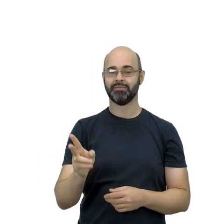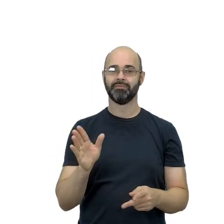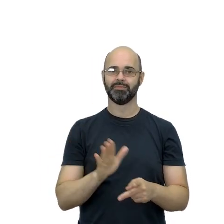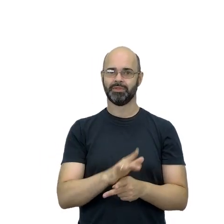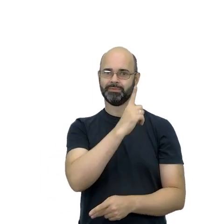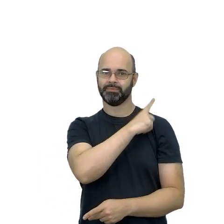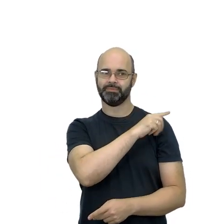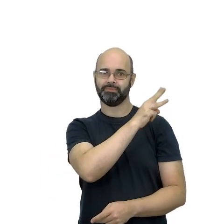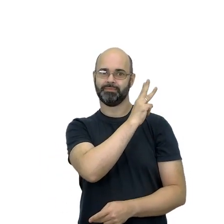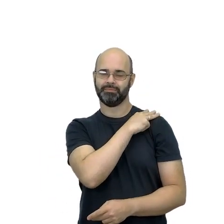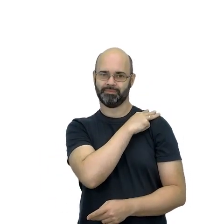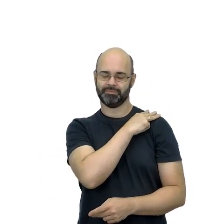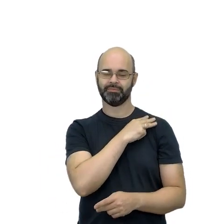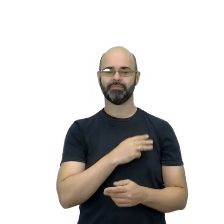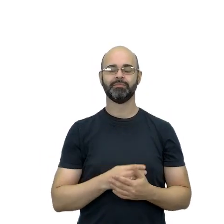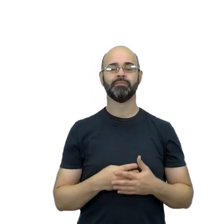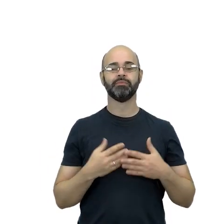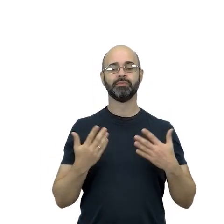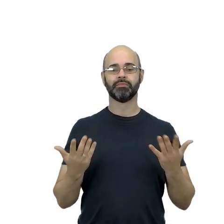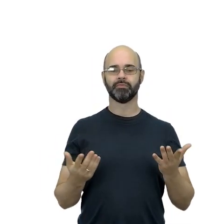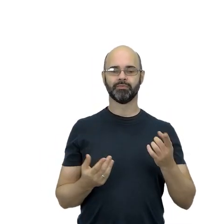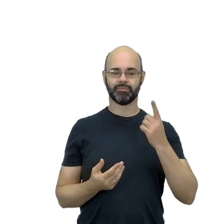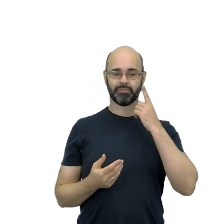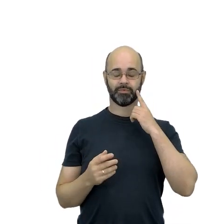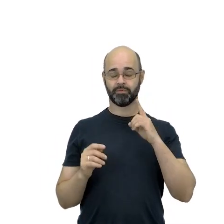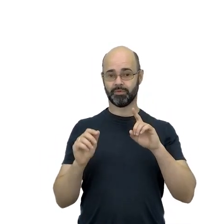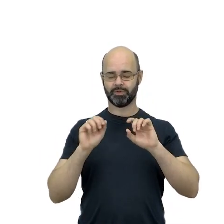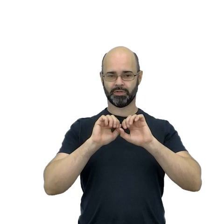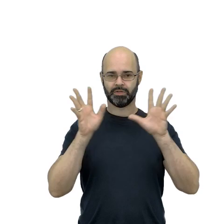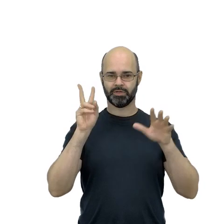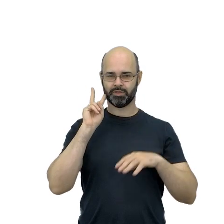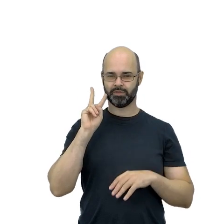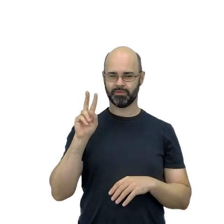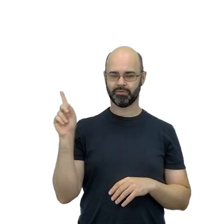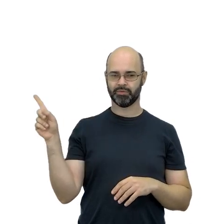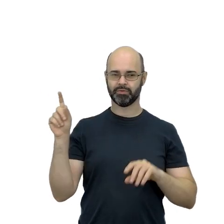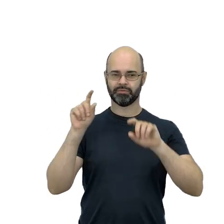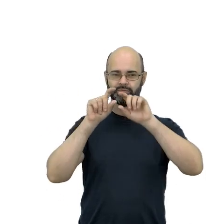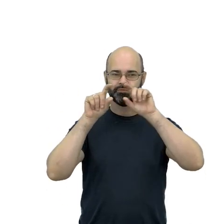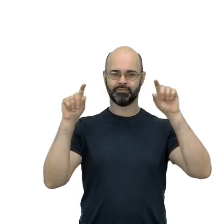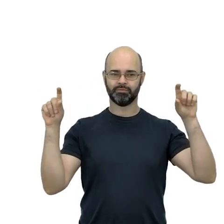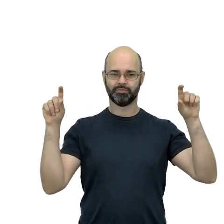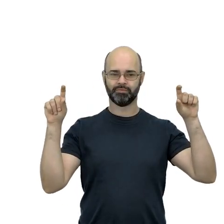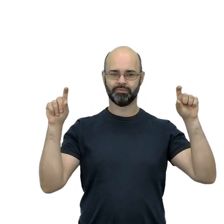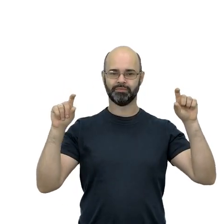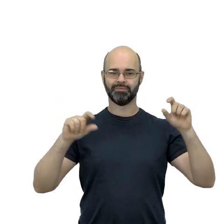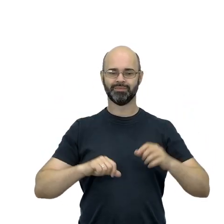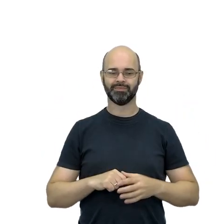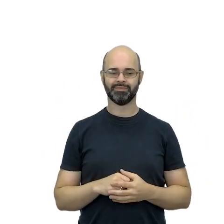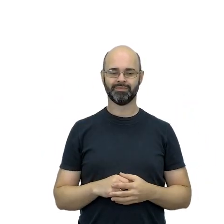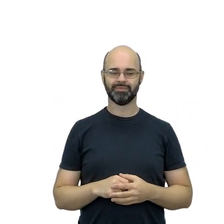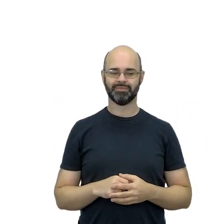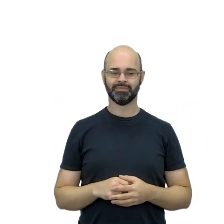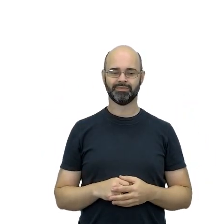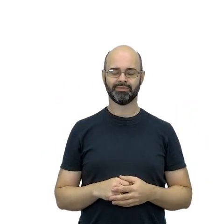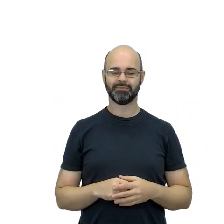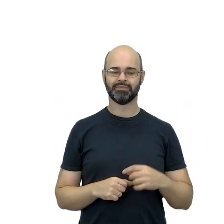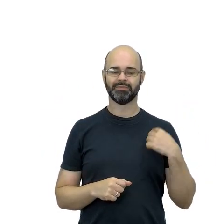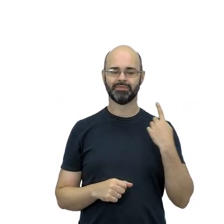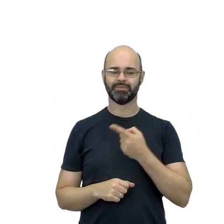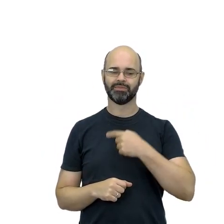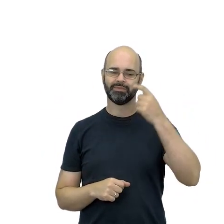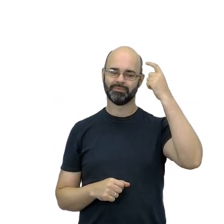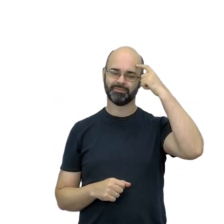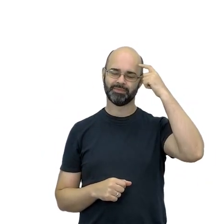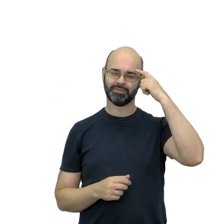médio. Então, veja, como tem o destaque aí, né, da manchete, que está escrito, nós estamos pensando aqui num